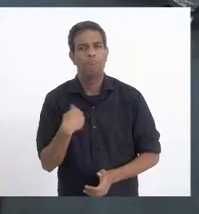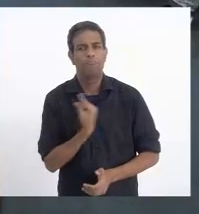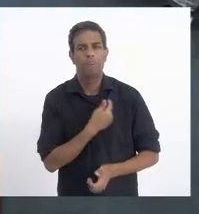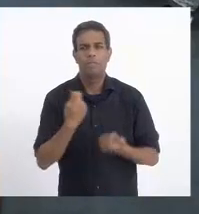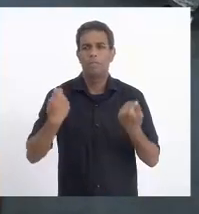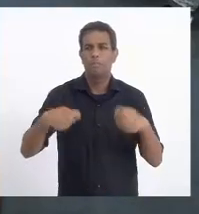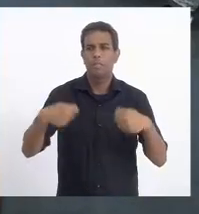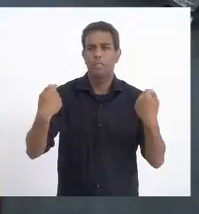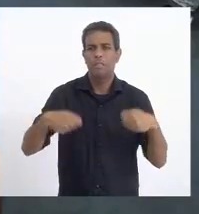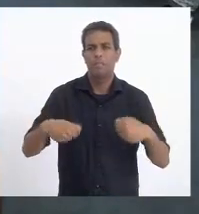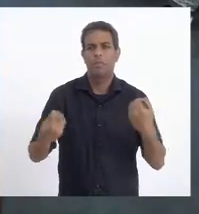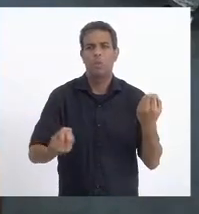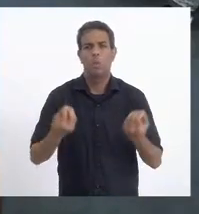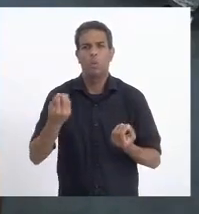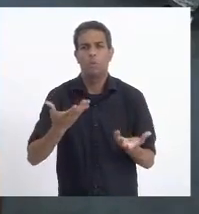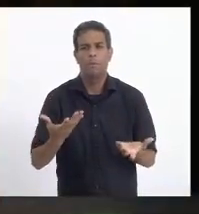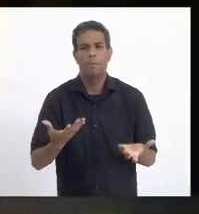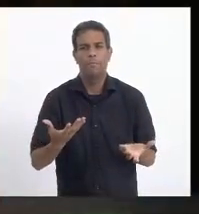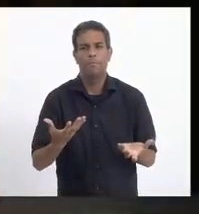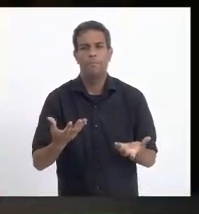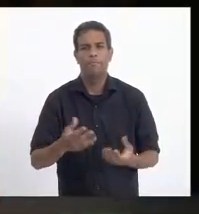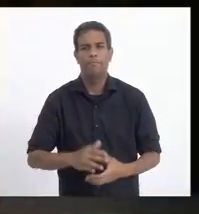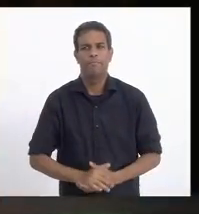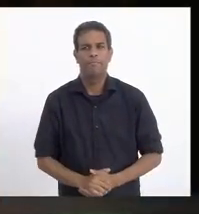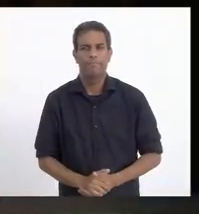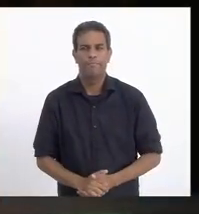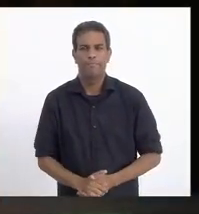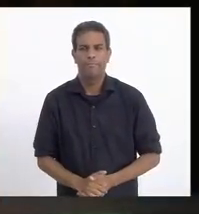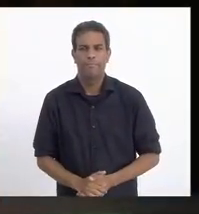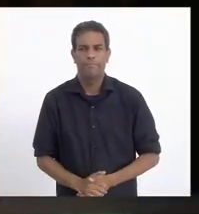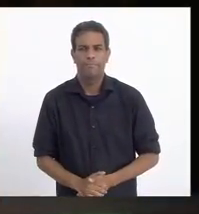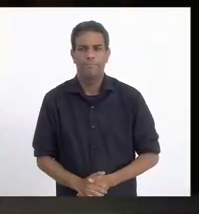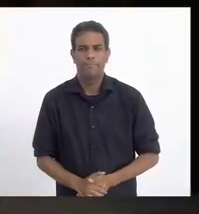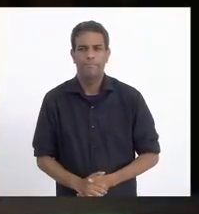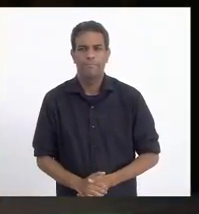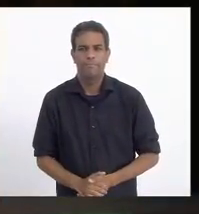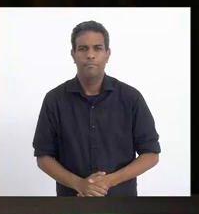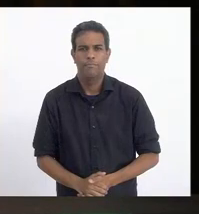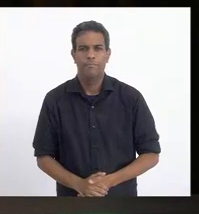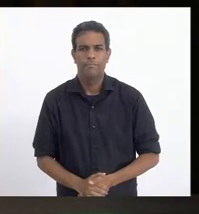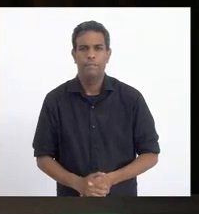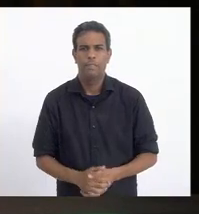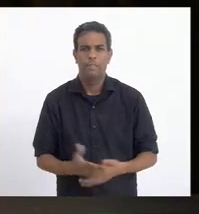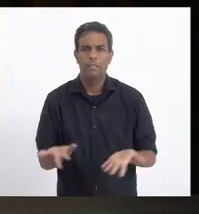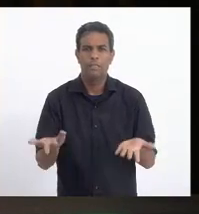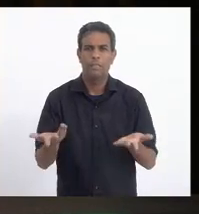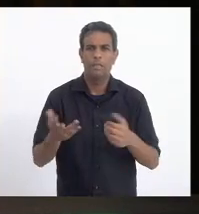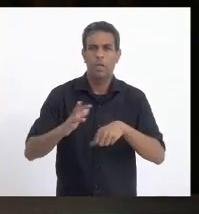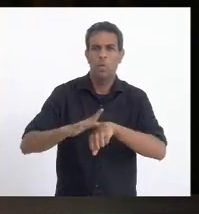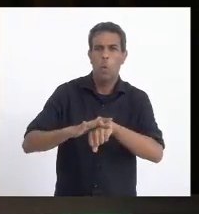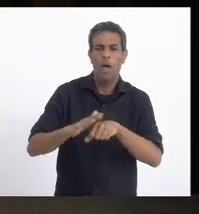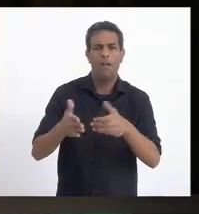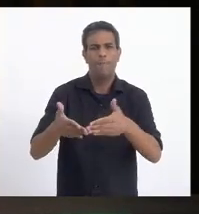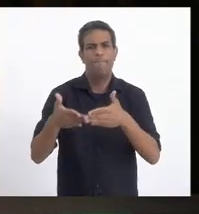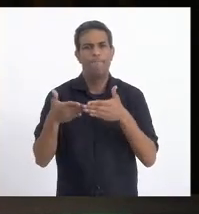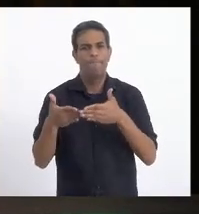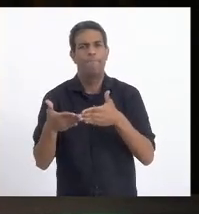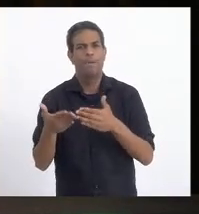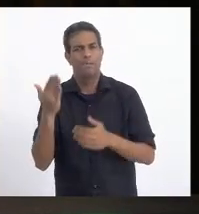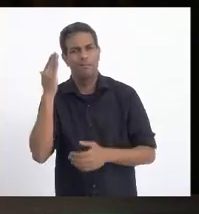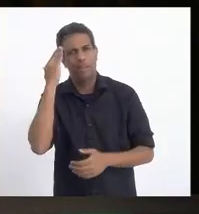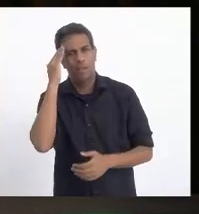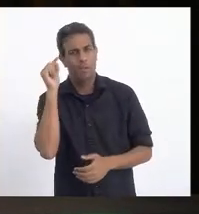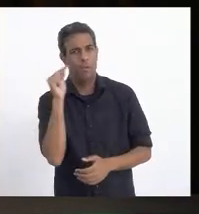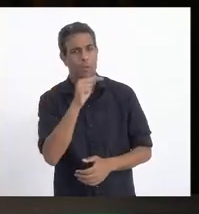o que nós precisamos E aí quando falamos da invalidez e eu até